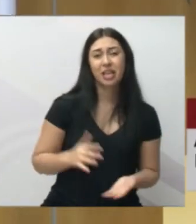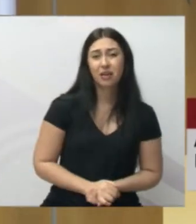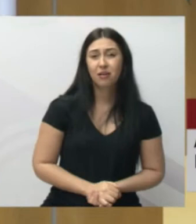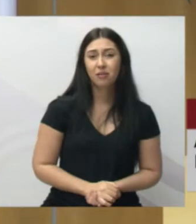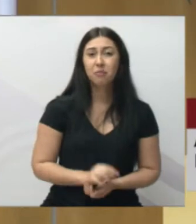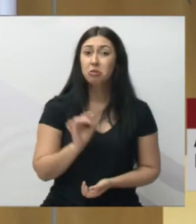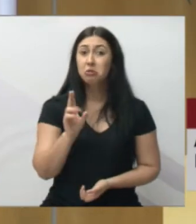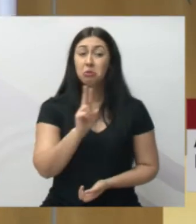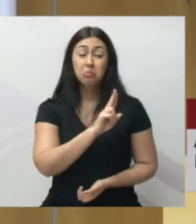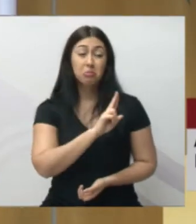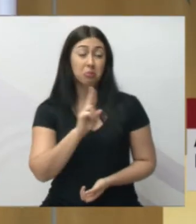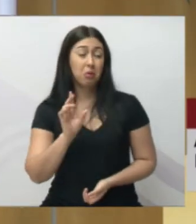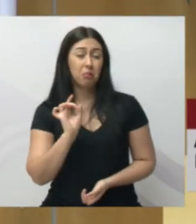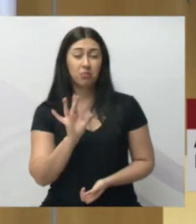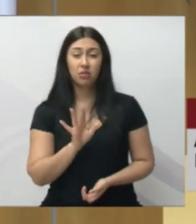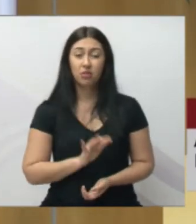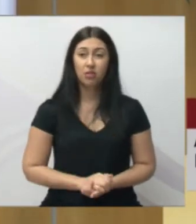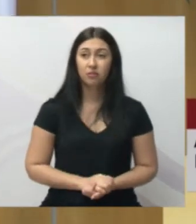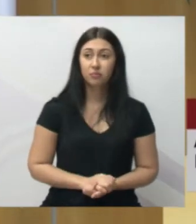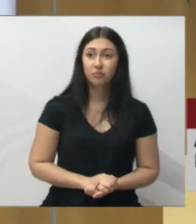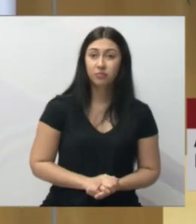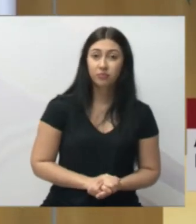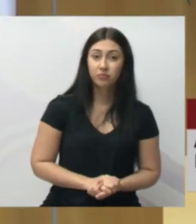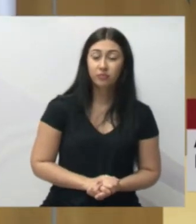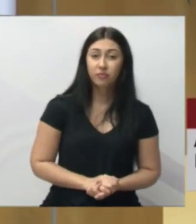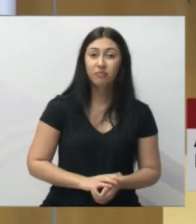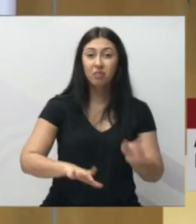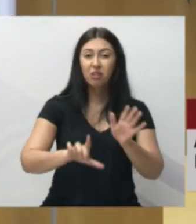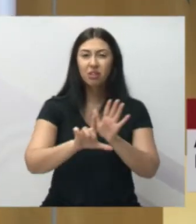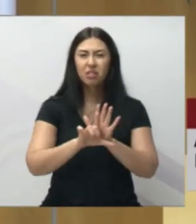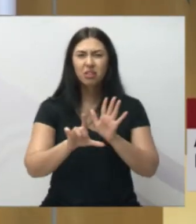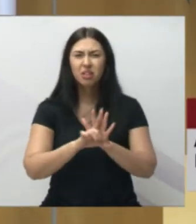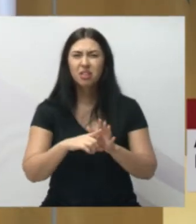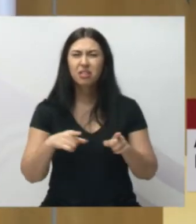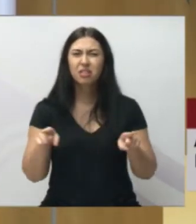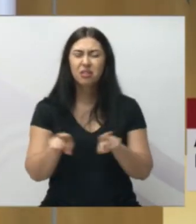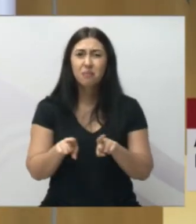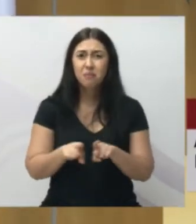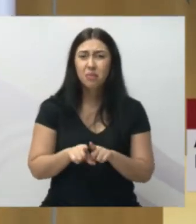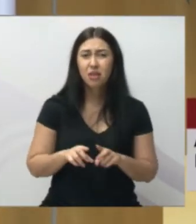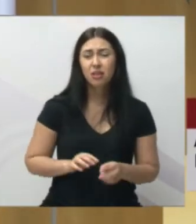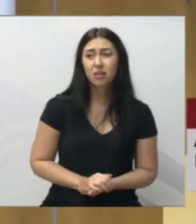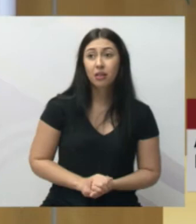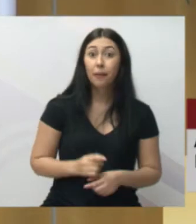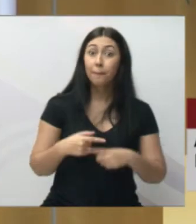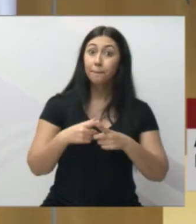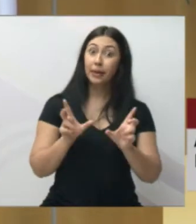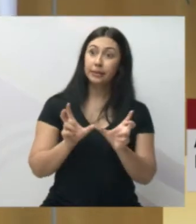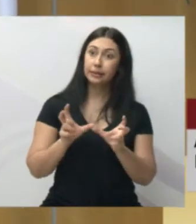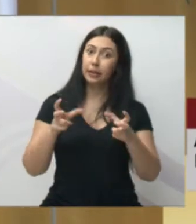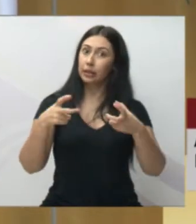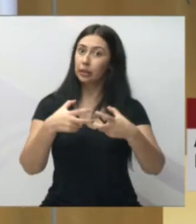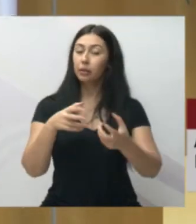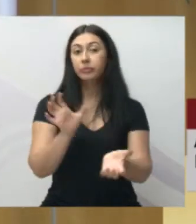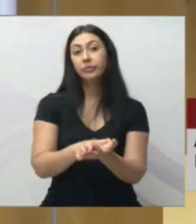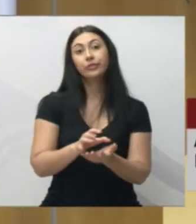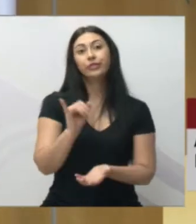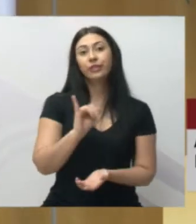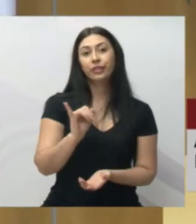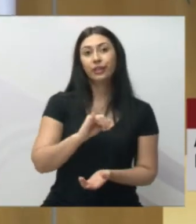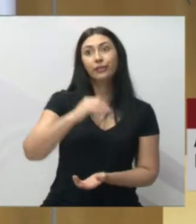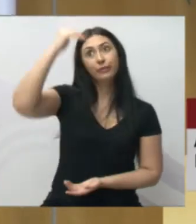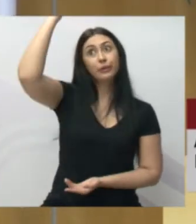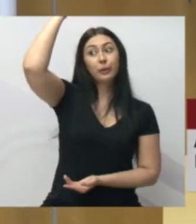nada. Na Assembleia Legislativa não é diferente, mas a Câmara Municipal de Jacareí tem que carregar essa